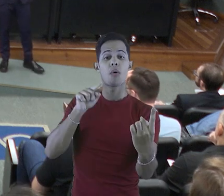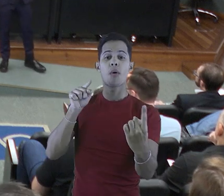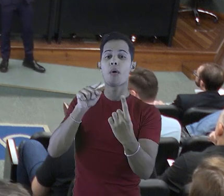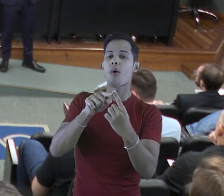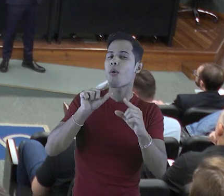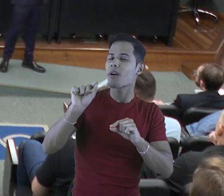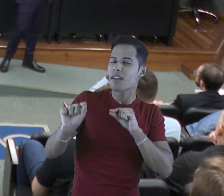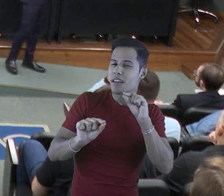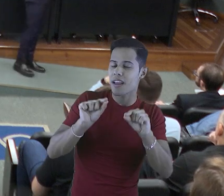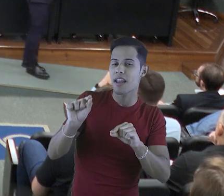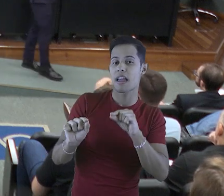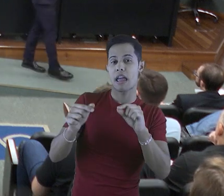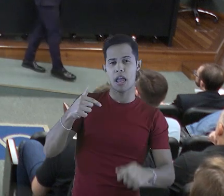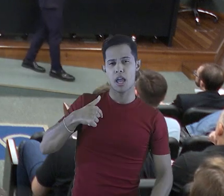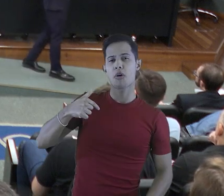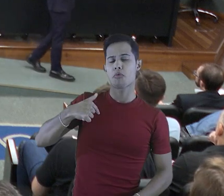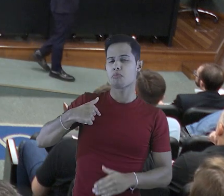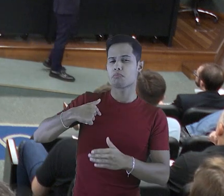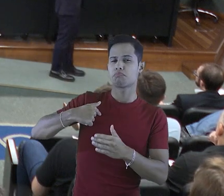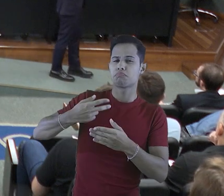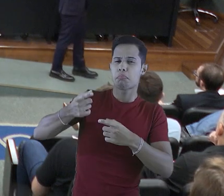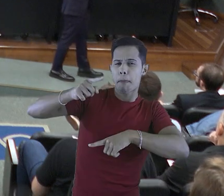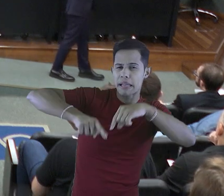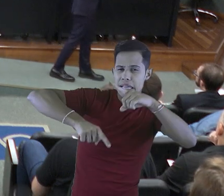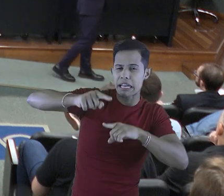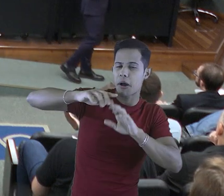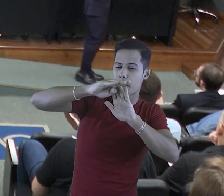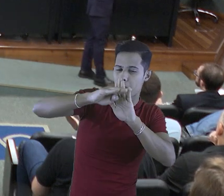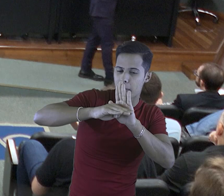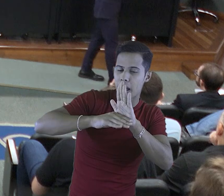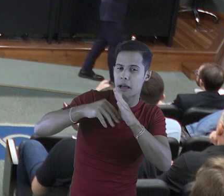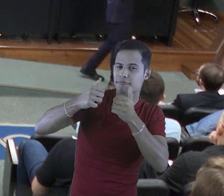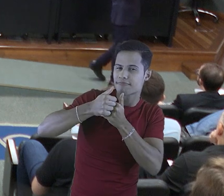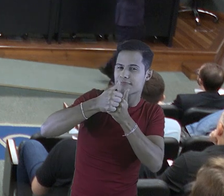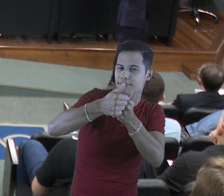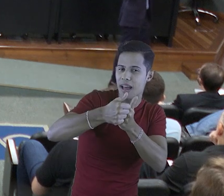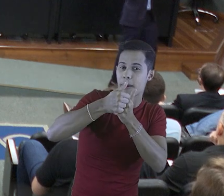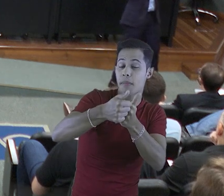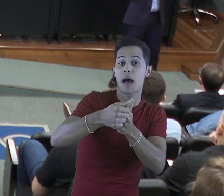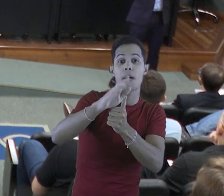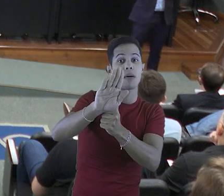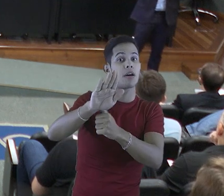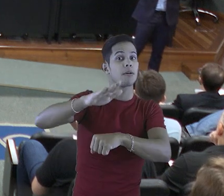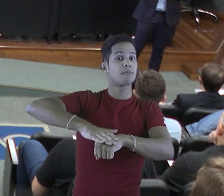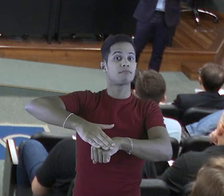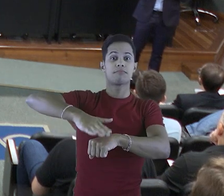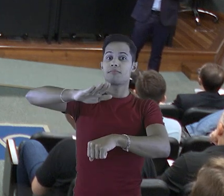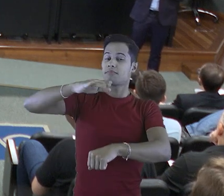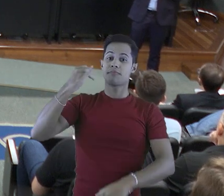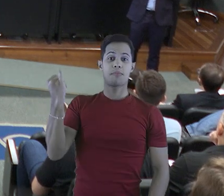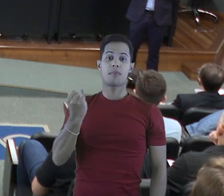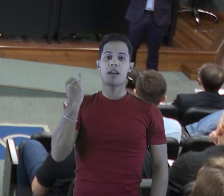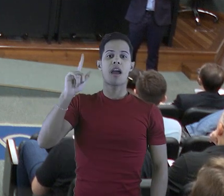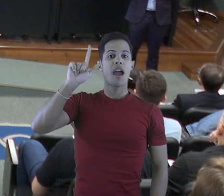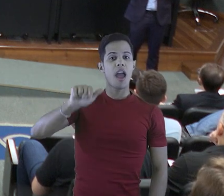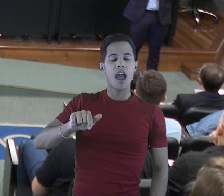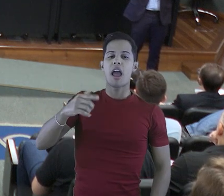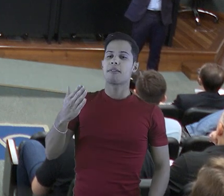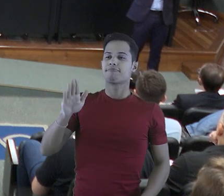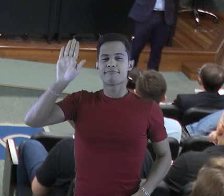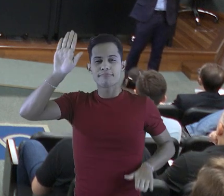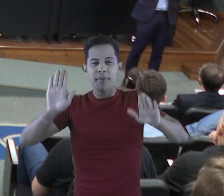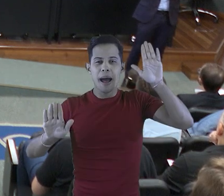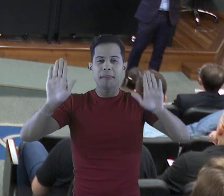aqui, ainda que eu vá seguir o material, a ideia aqui é que a gente tenha um grande bate-papo mesmo. Portanto, fiquem bem à vontade para